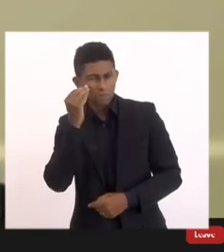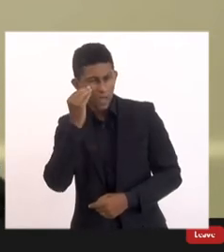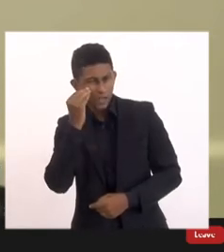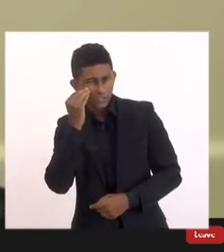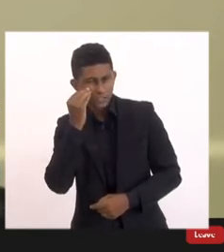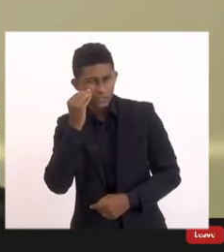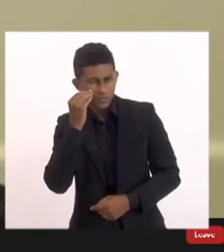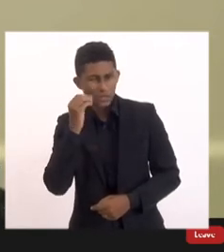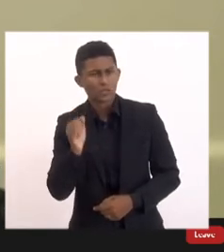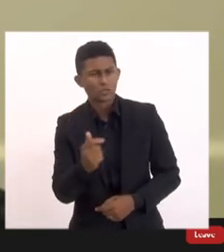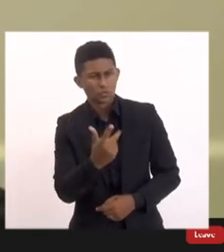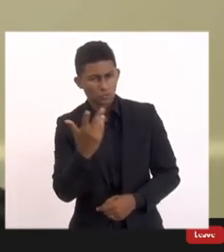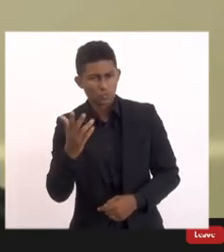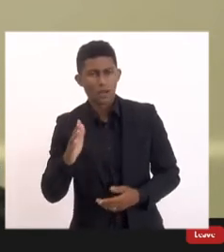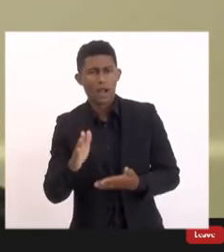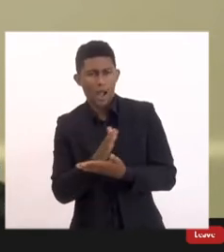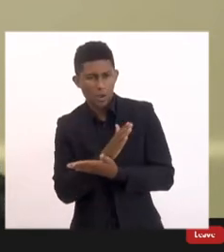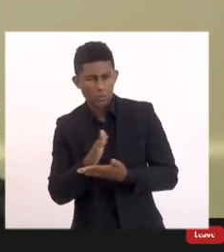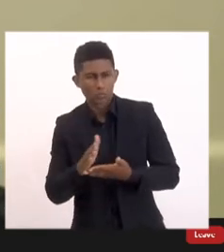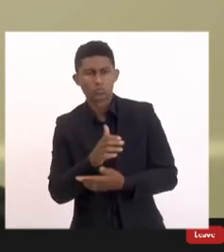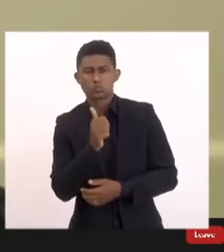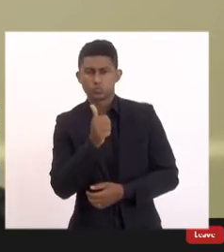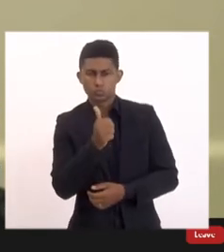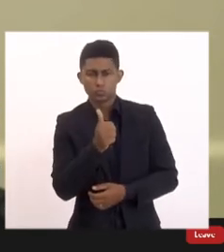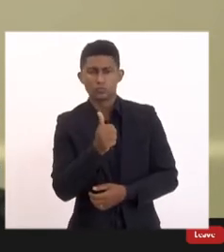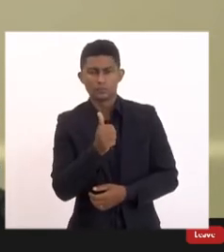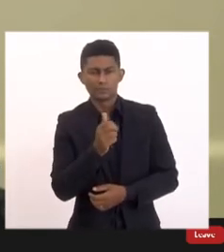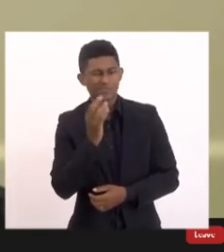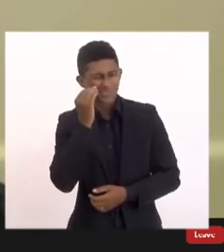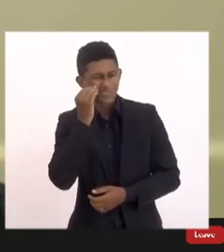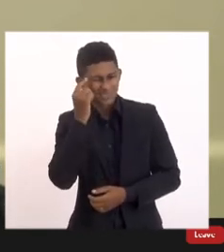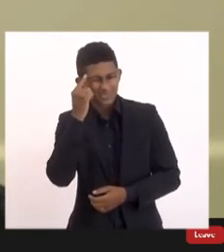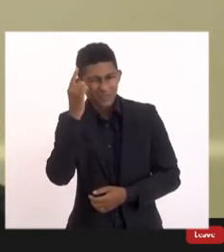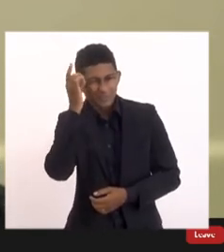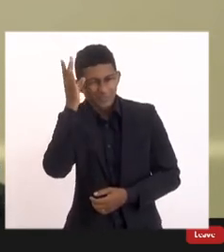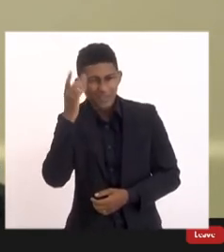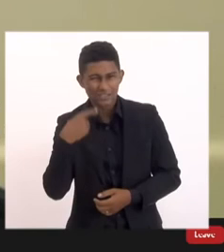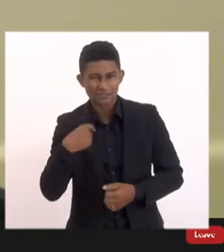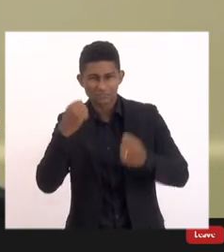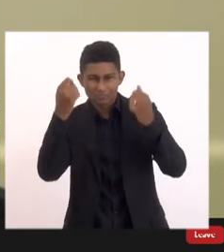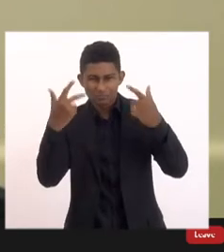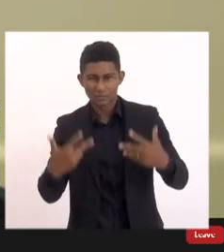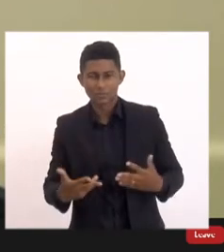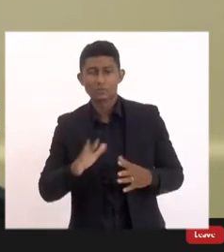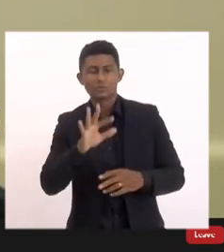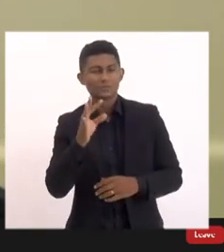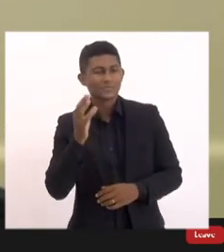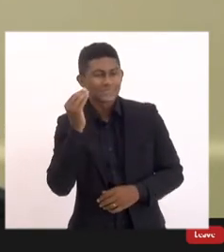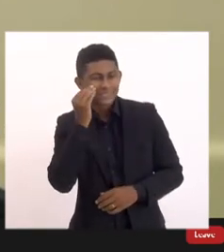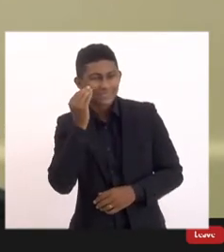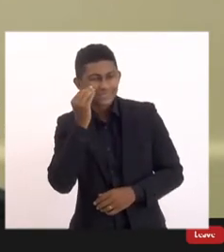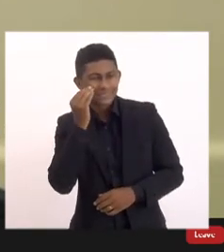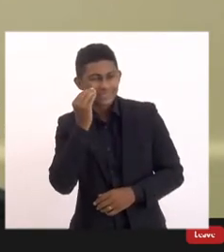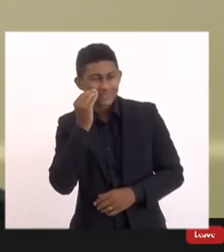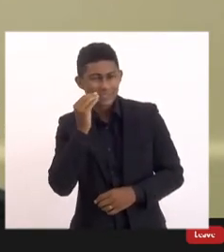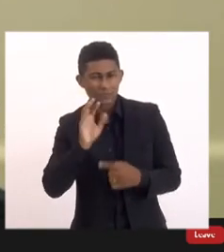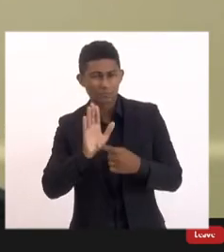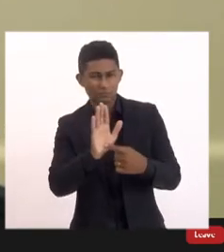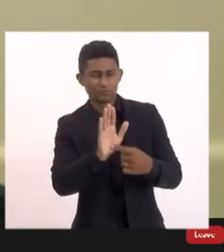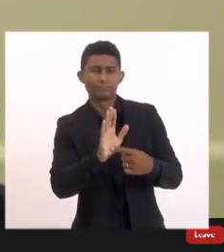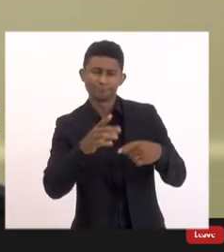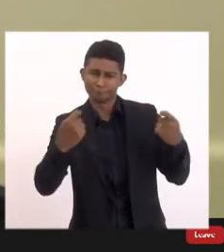de testes de antígeno. Como eu falei, é um teste mais fácil. Mas mesmo esse teste, ele exige uma certa